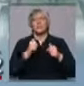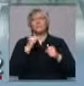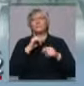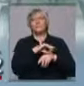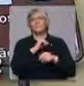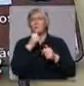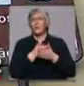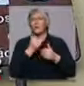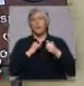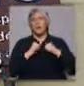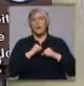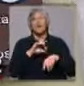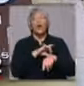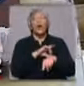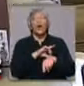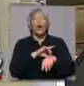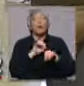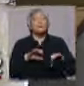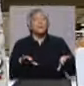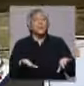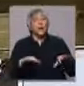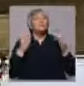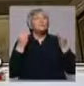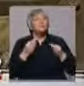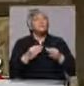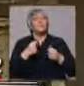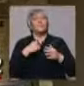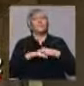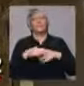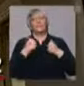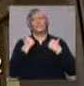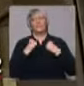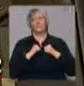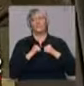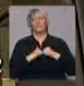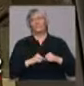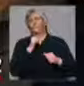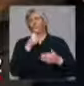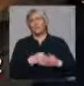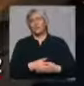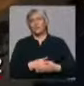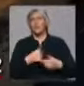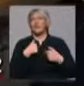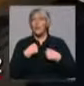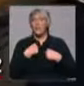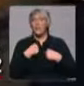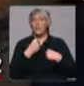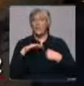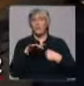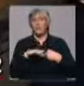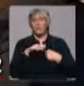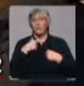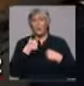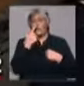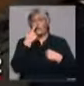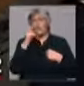ser realizada pelo próprio hospital onde a morte ocorreu. Dada a situação, eu também confiava mais que fosse no Instituto,